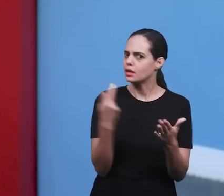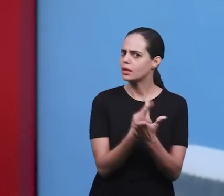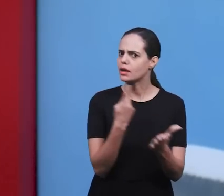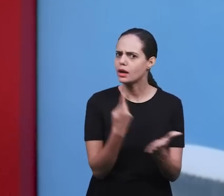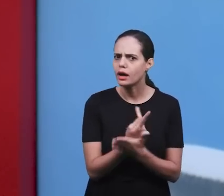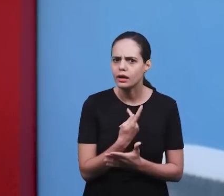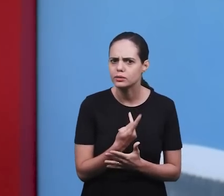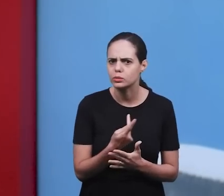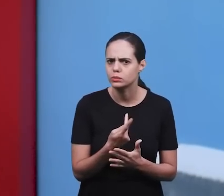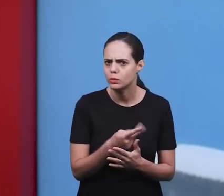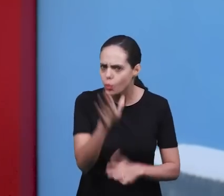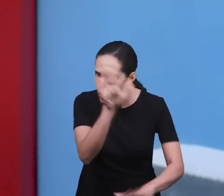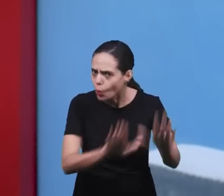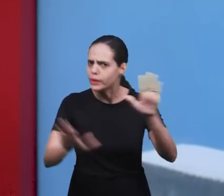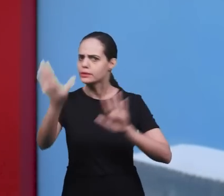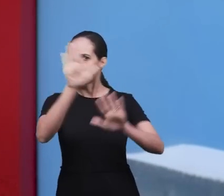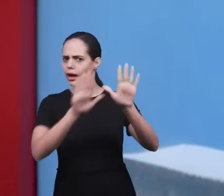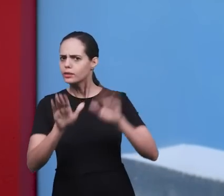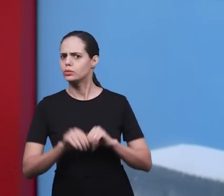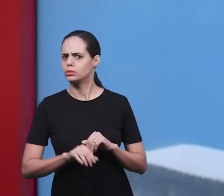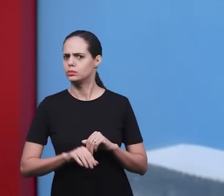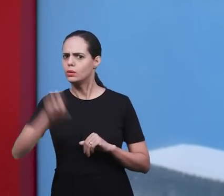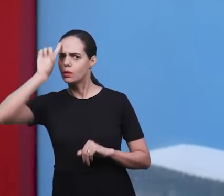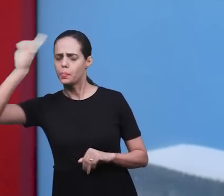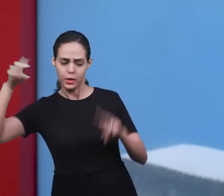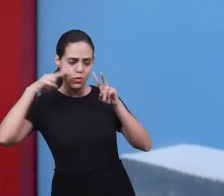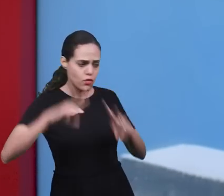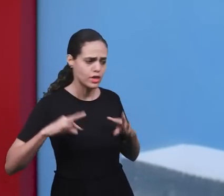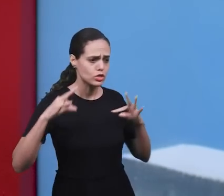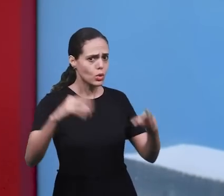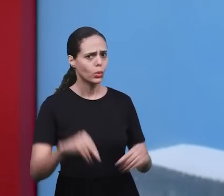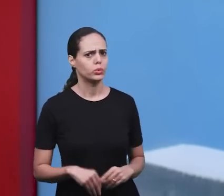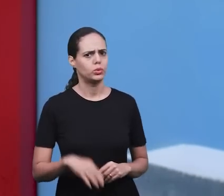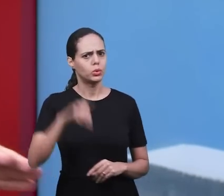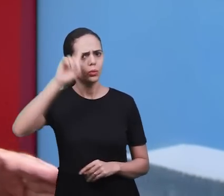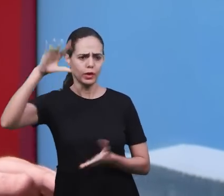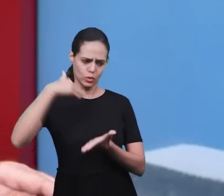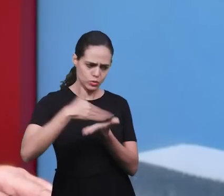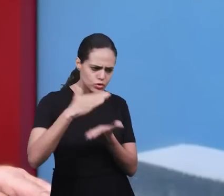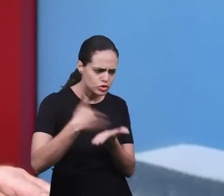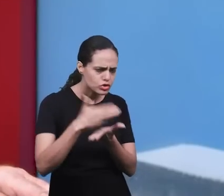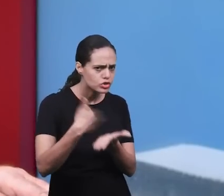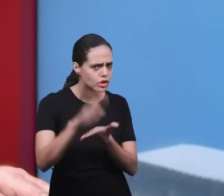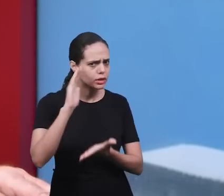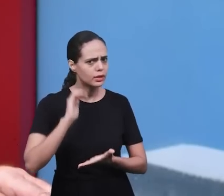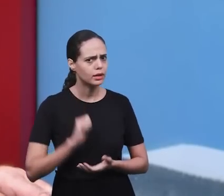quem trate assim fique nessa obra. Nós temos de ter sempre muita